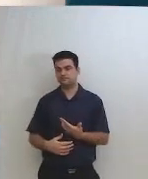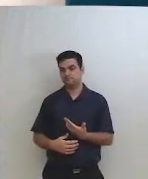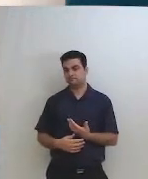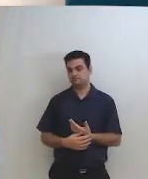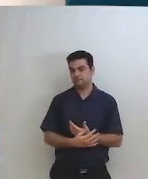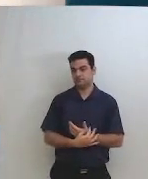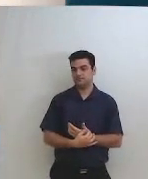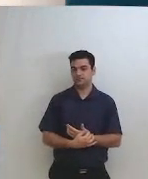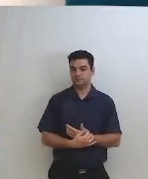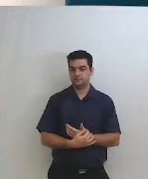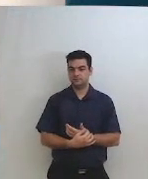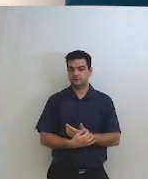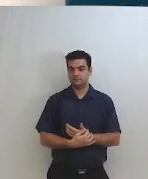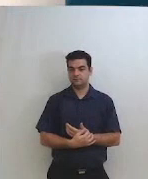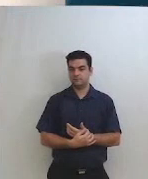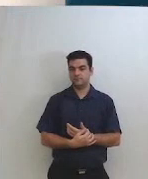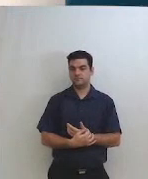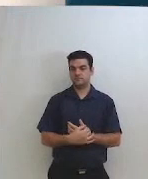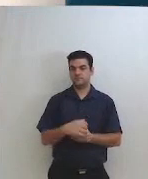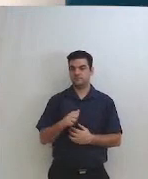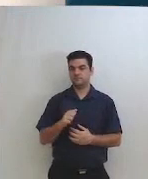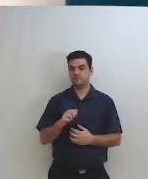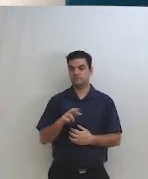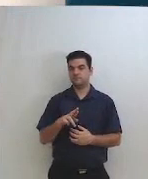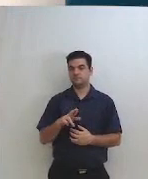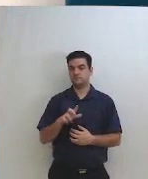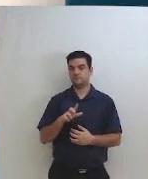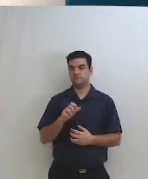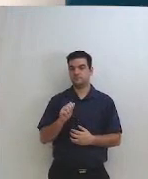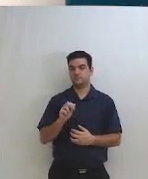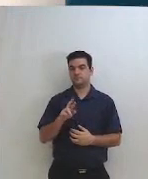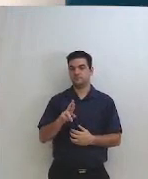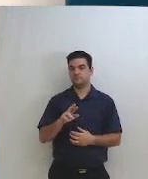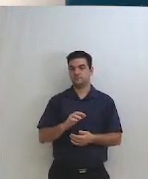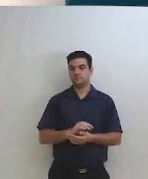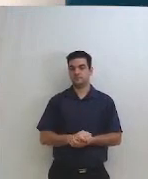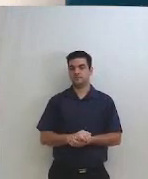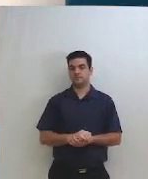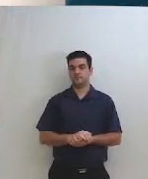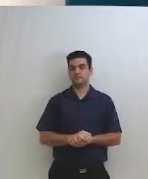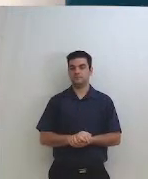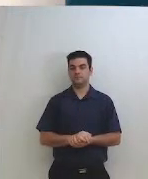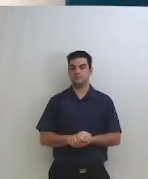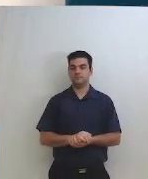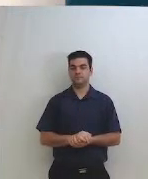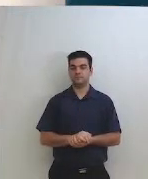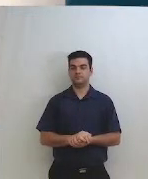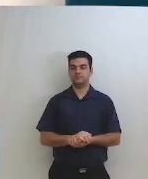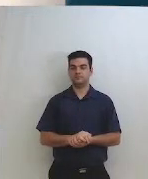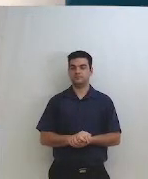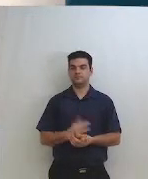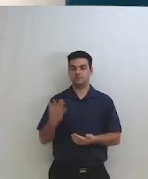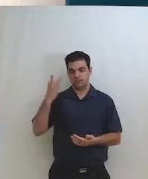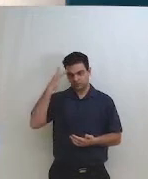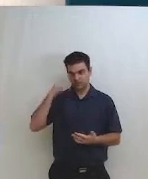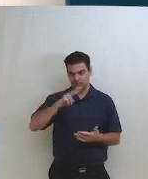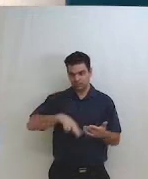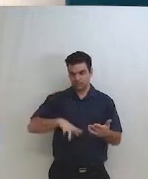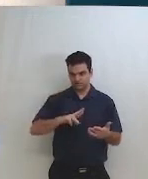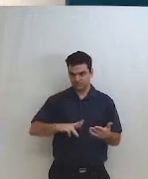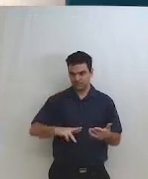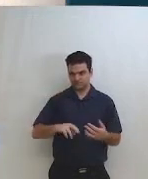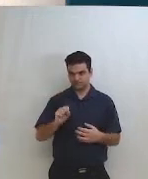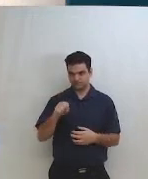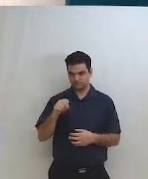pelo Dr. Arnor Christian Cunha Serra. Dr. Arnor, Vossa Excelência dispensa a leitura do relatório? Dispenso